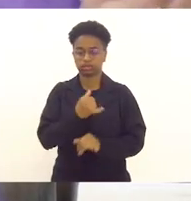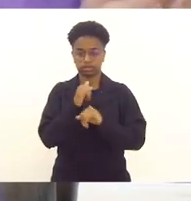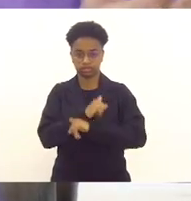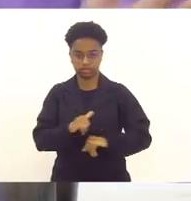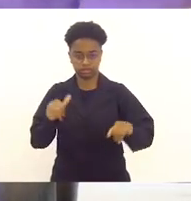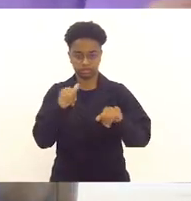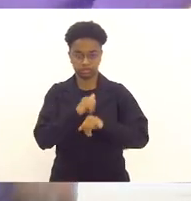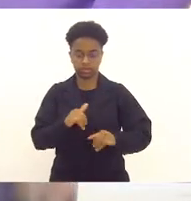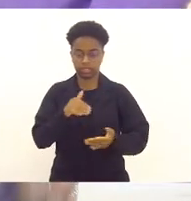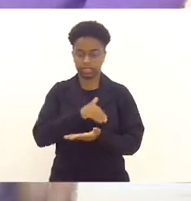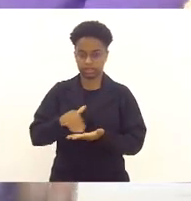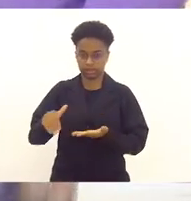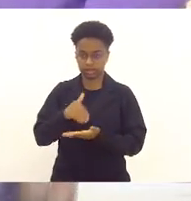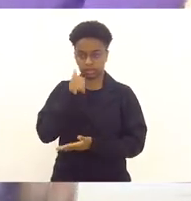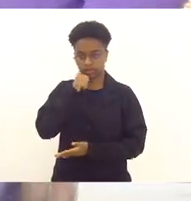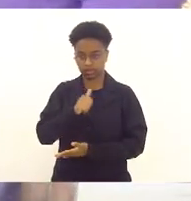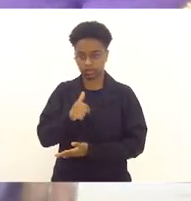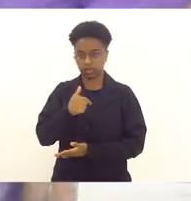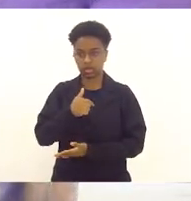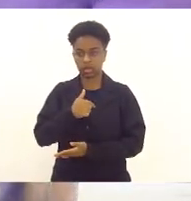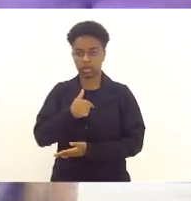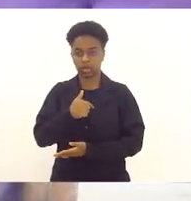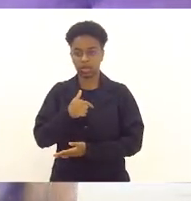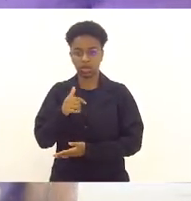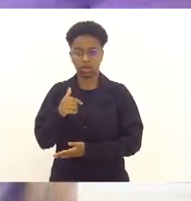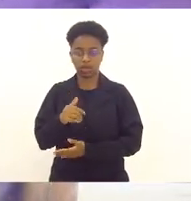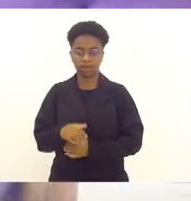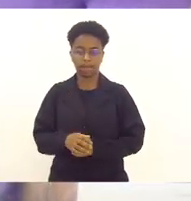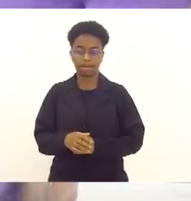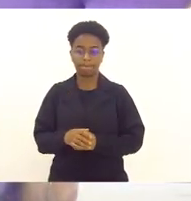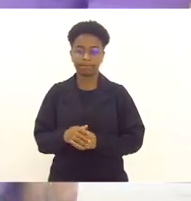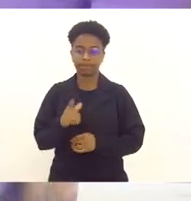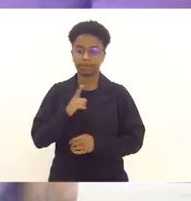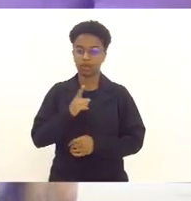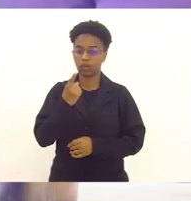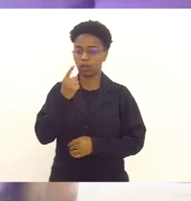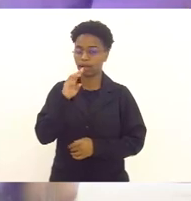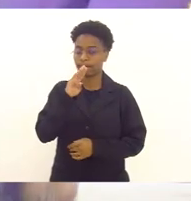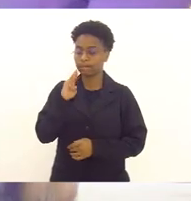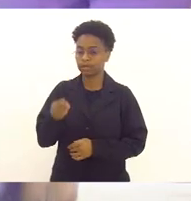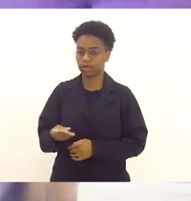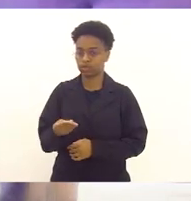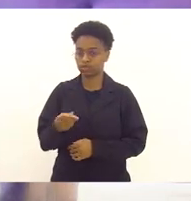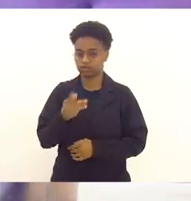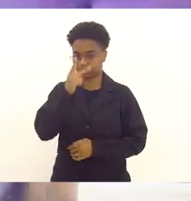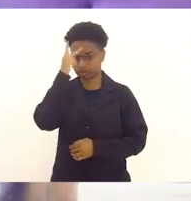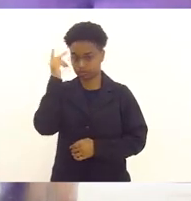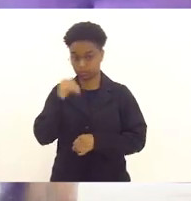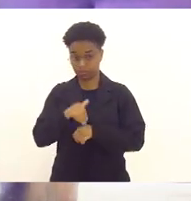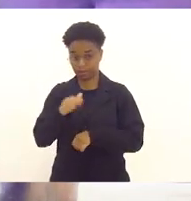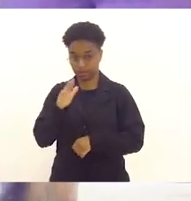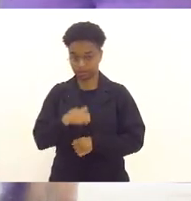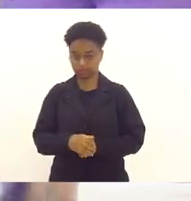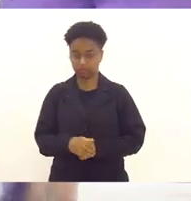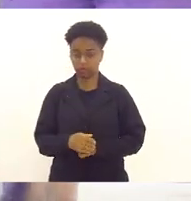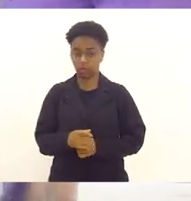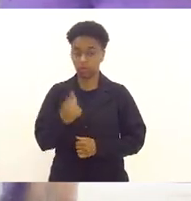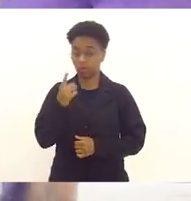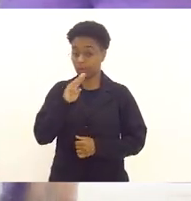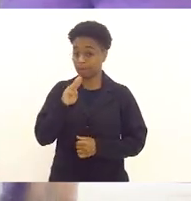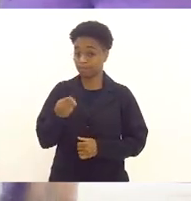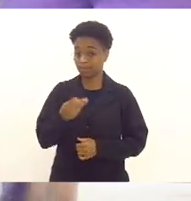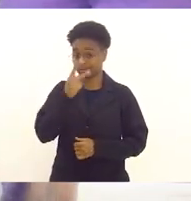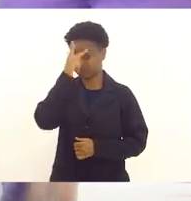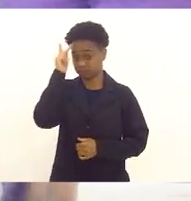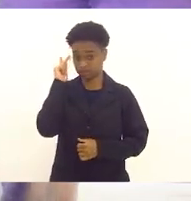da secretaria da mulher viu não respeite a decisão mais de um milhão de pessoas ou seja mais de um milhão de